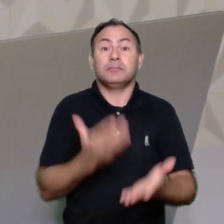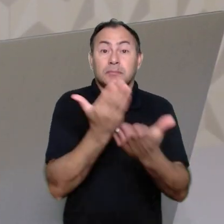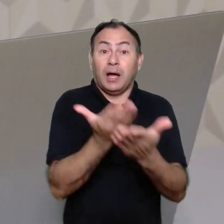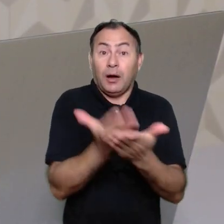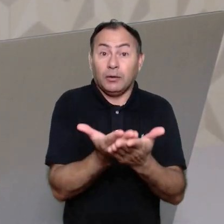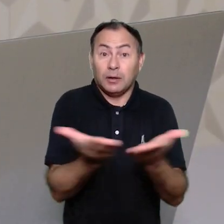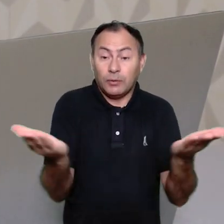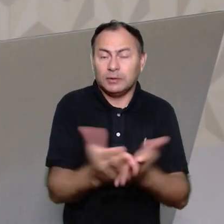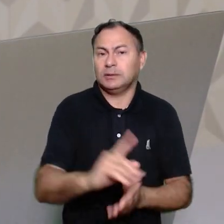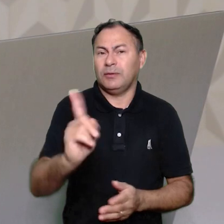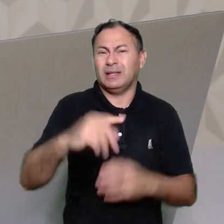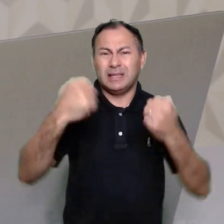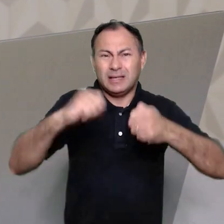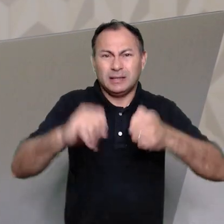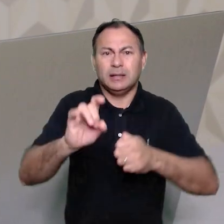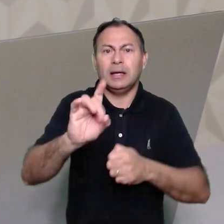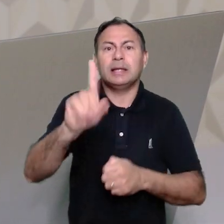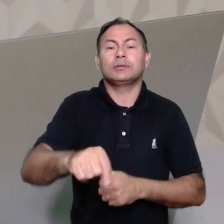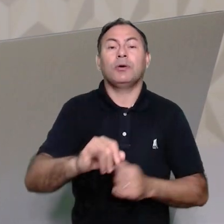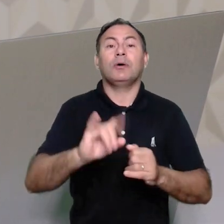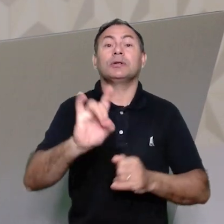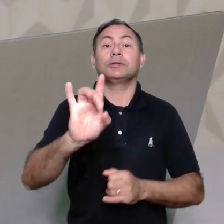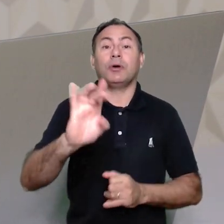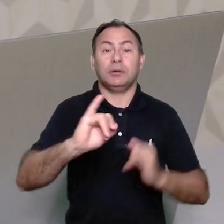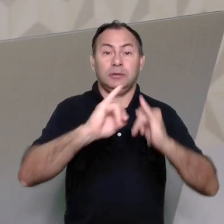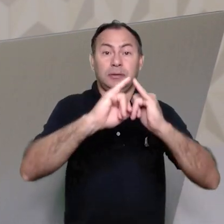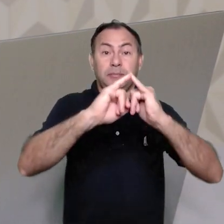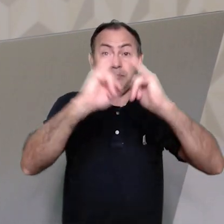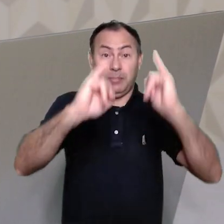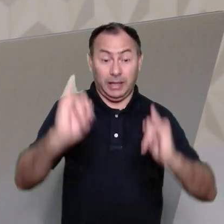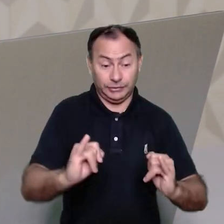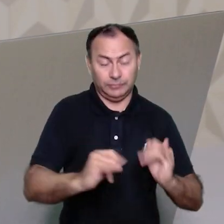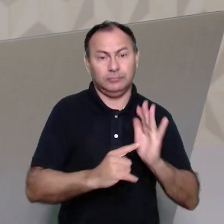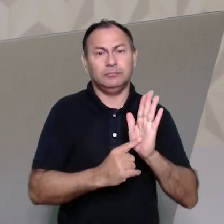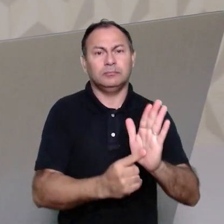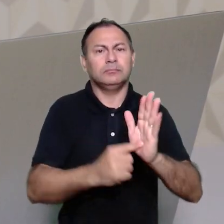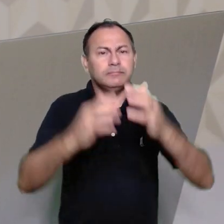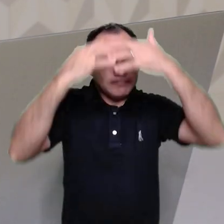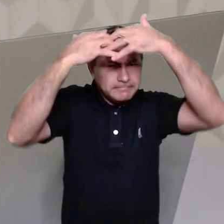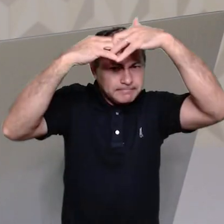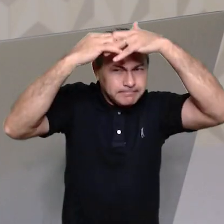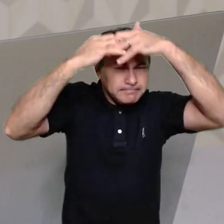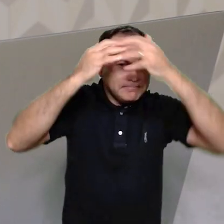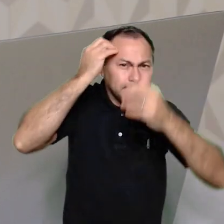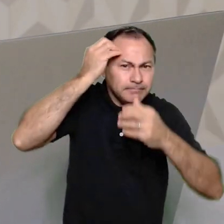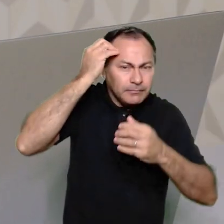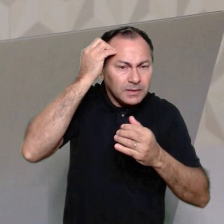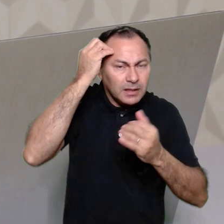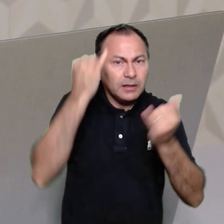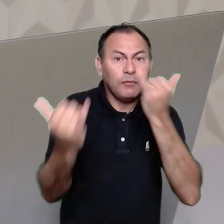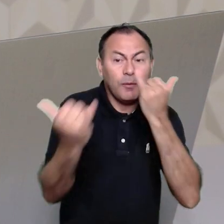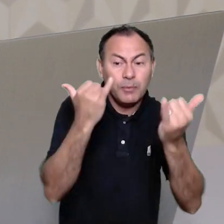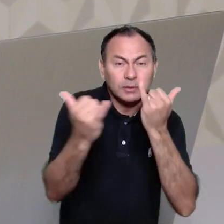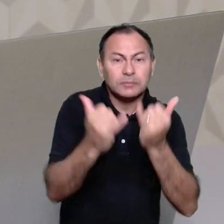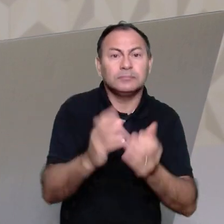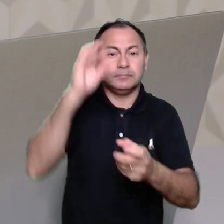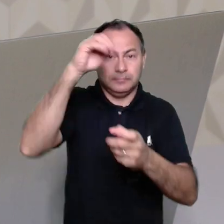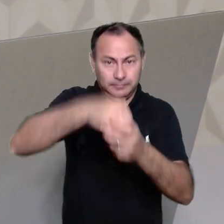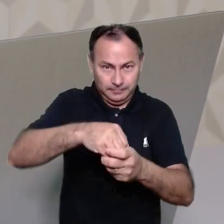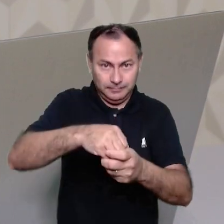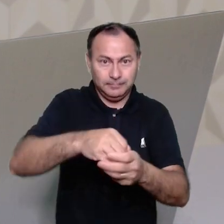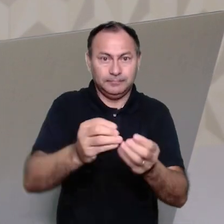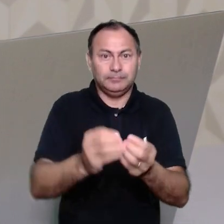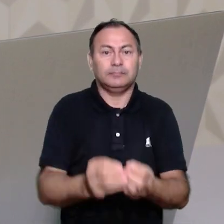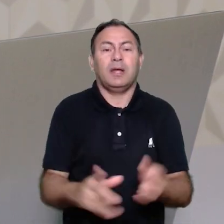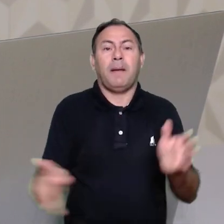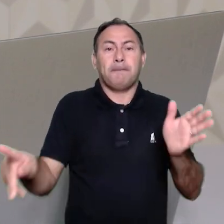não necessariamente será uma imagem, mas nós vamos refletir sobre os atributos que